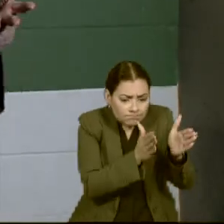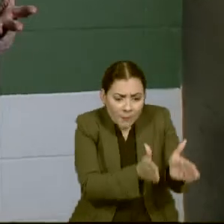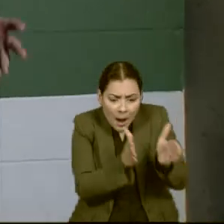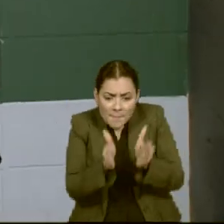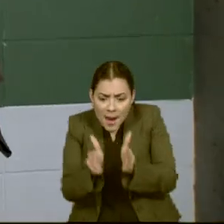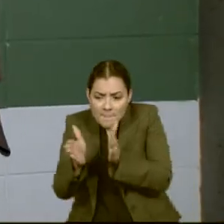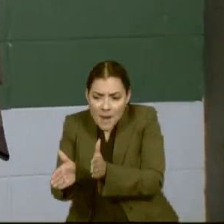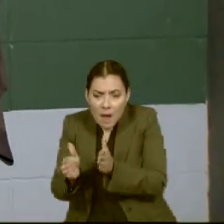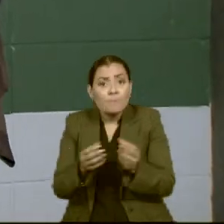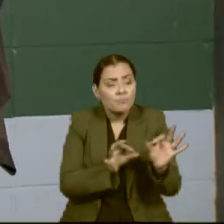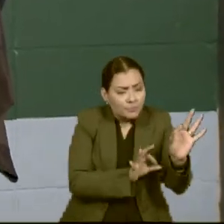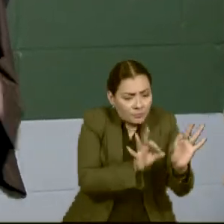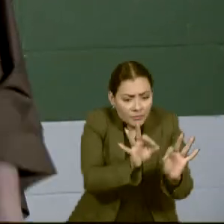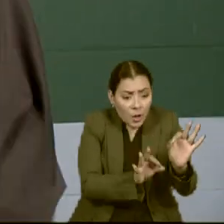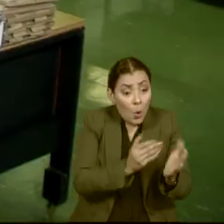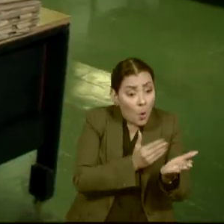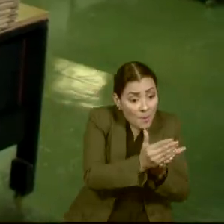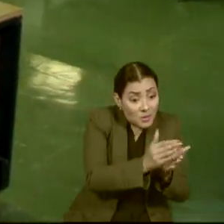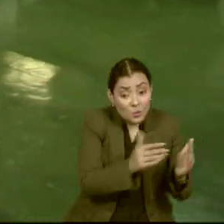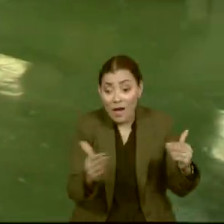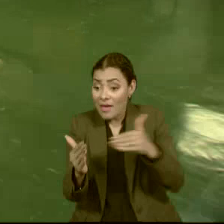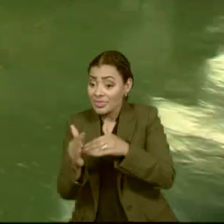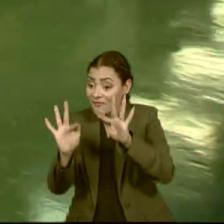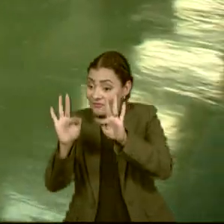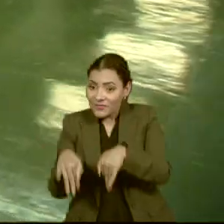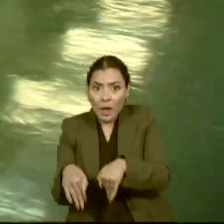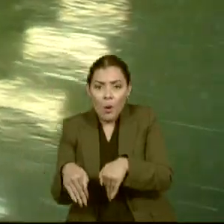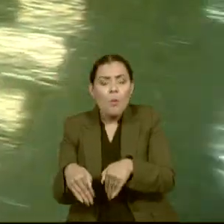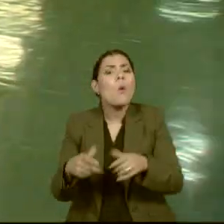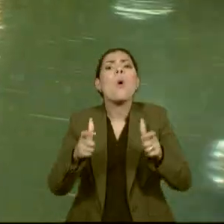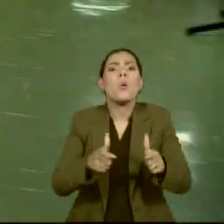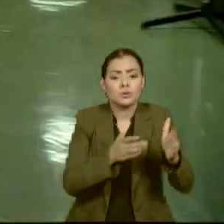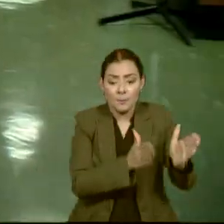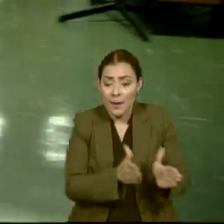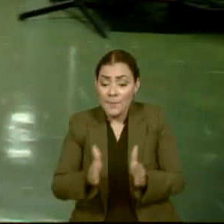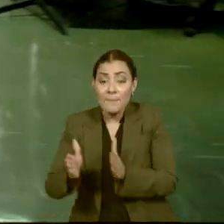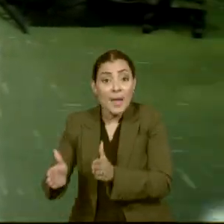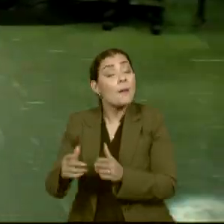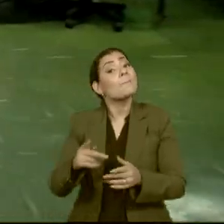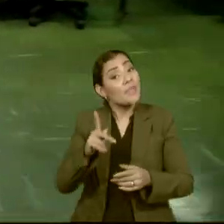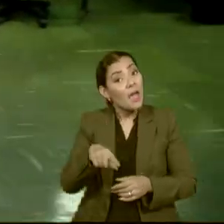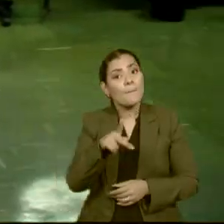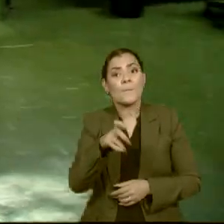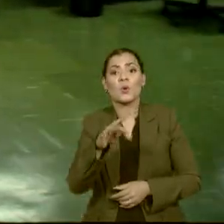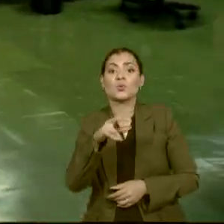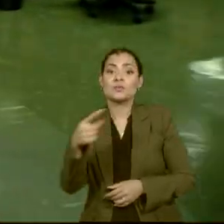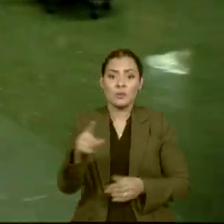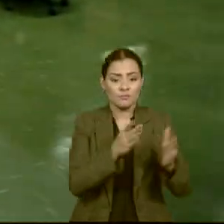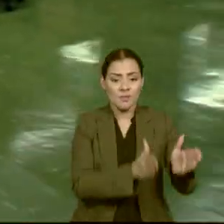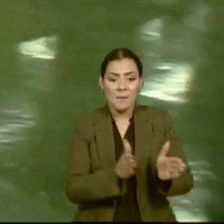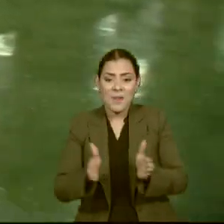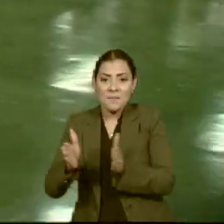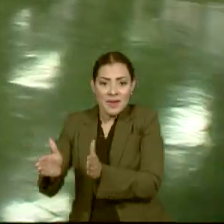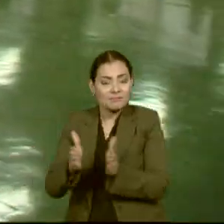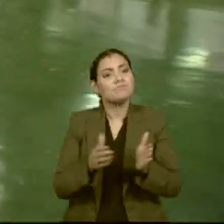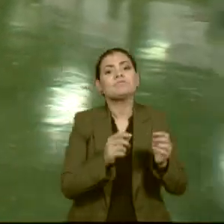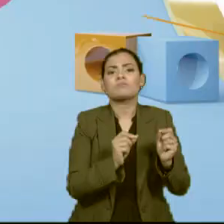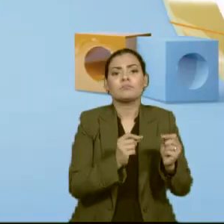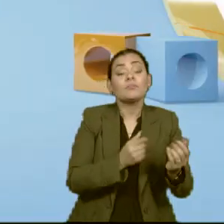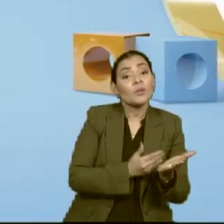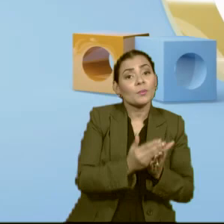que está no processo do início ao fim. Neste grande salão, trabalham as produções de vários programas da TV.